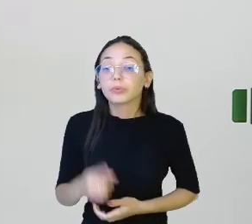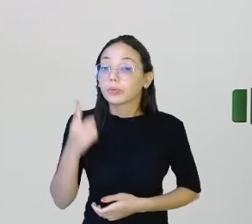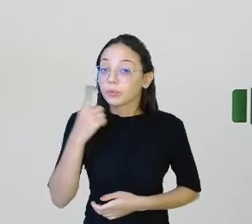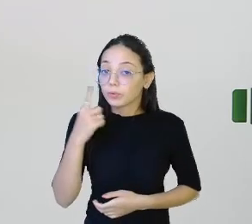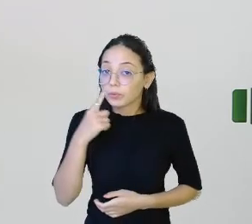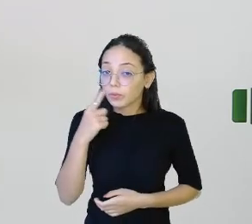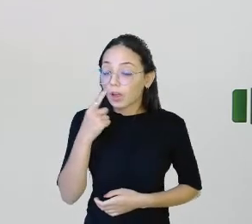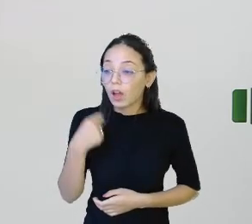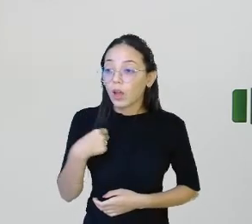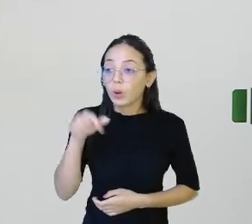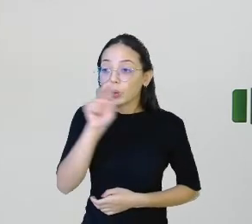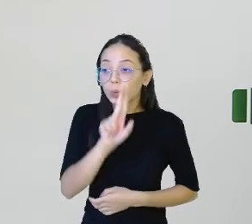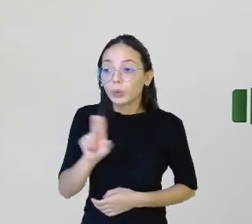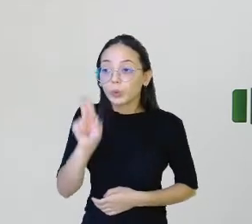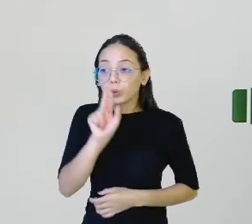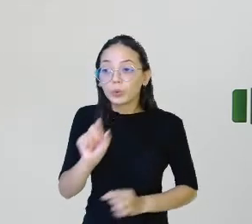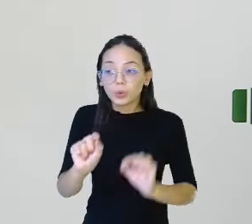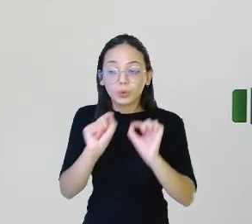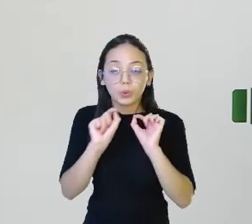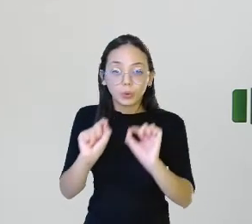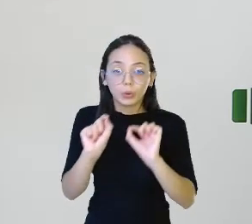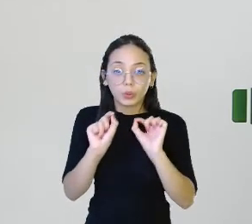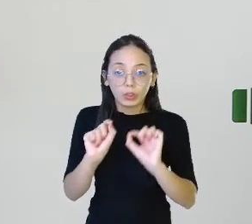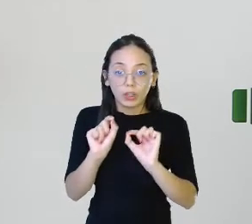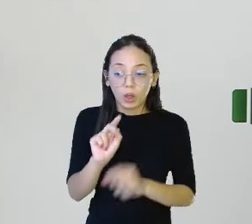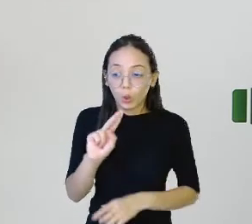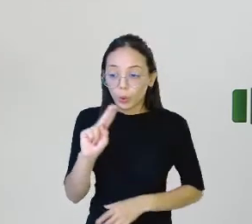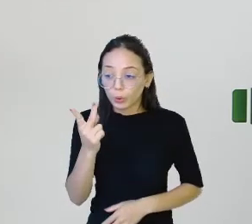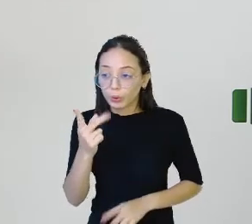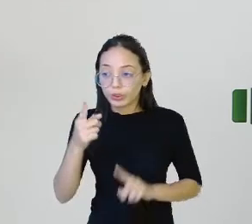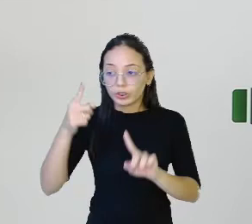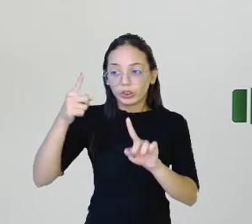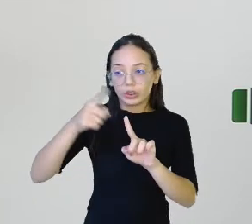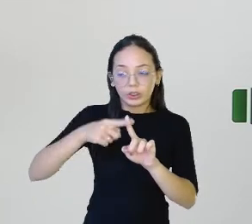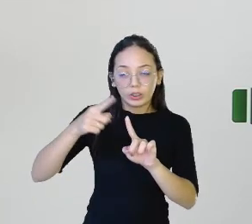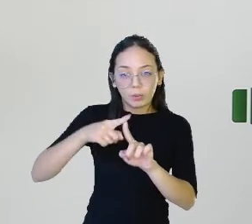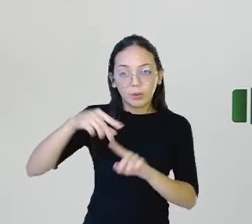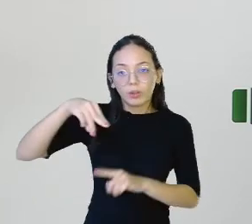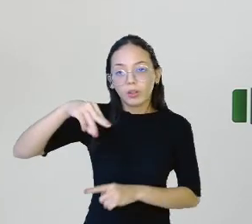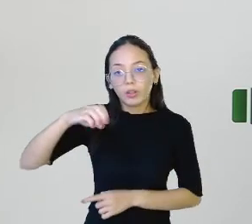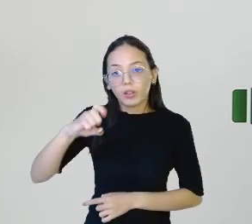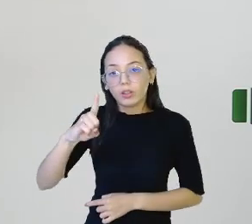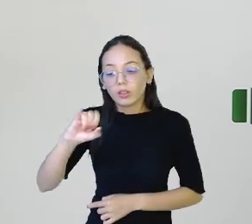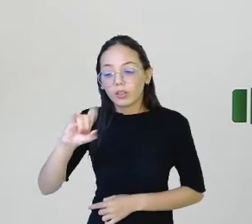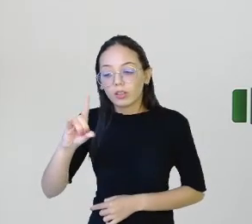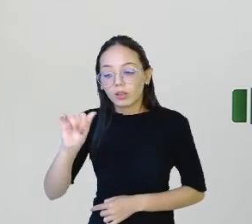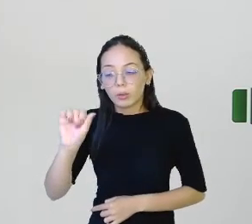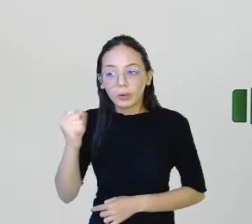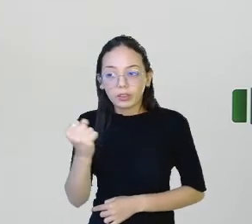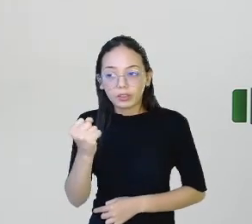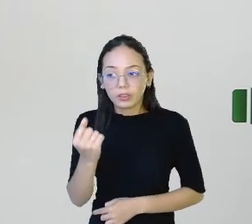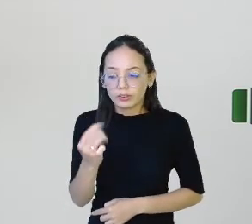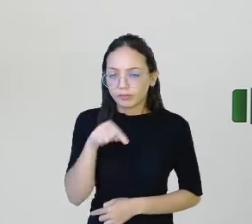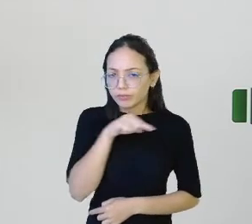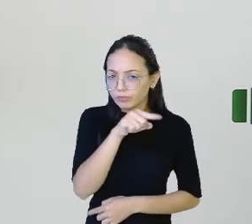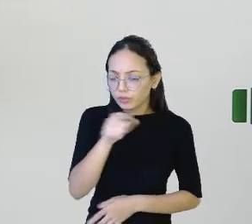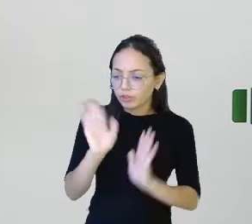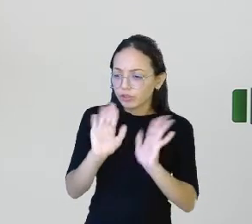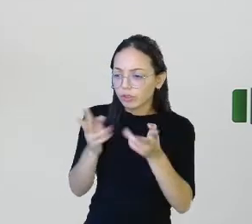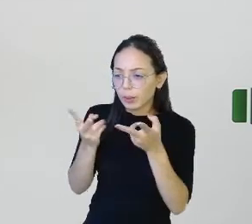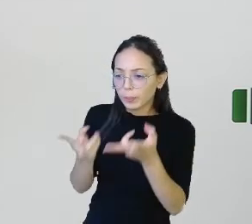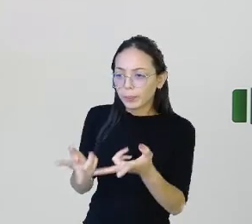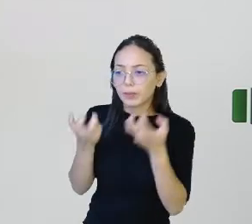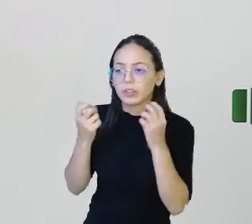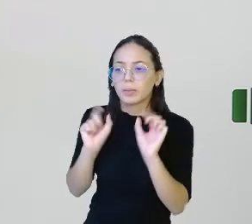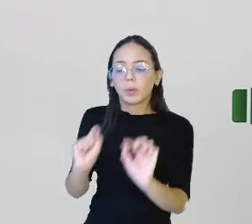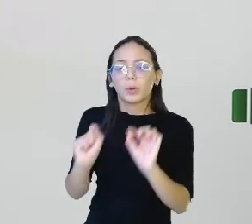Normalmente, eu utilizo 2 tipos de medida numa régua. Isso mesmo. Você já reparou